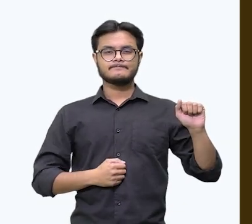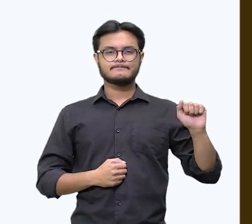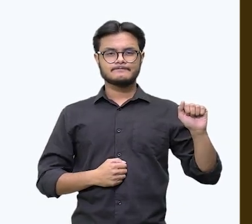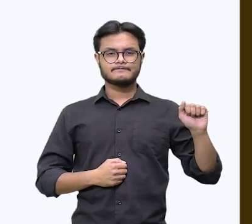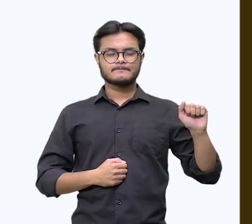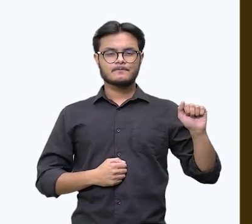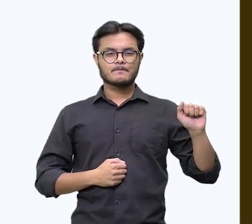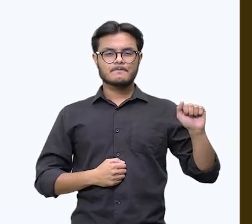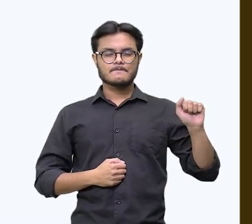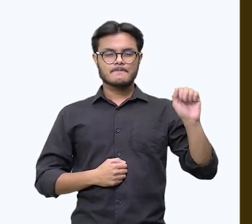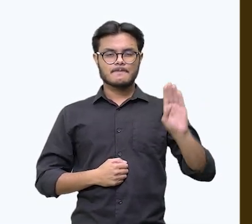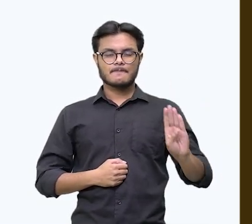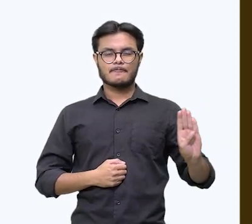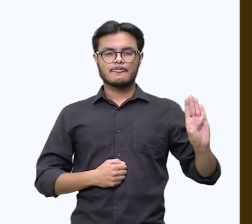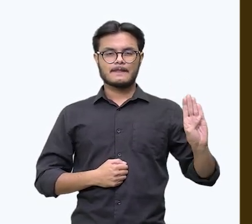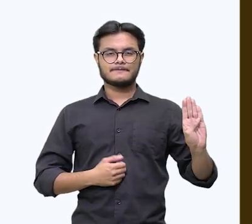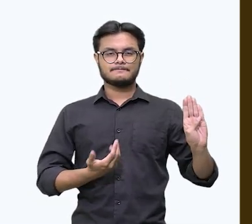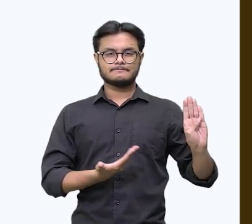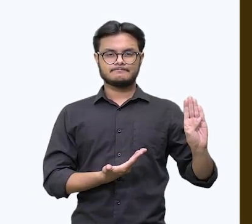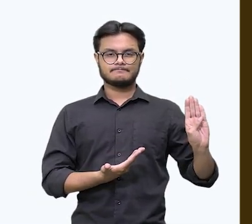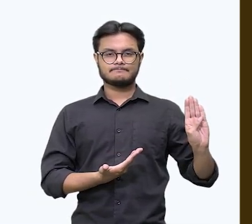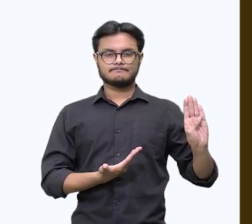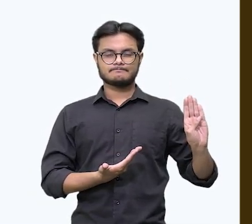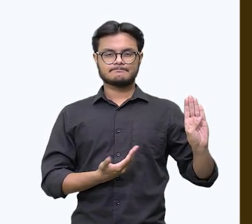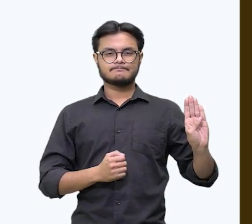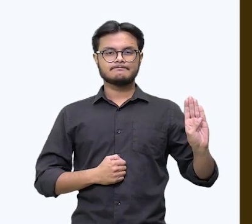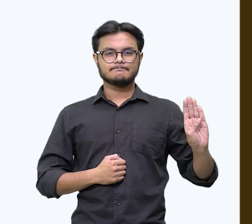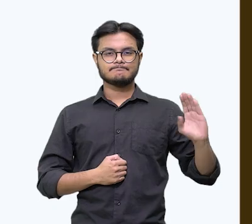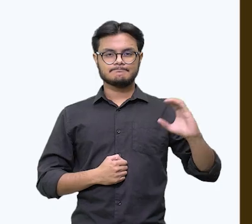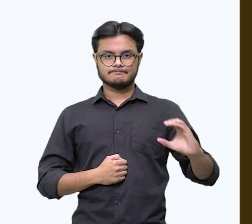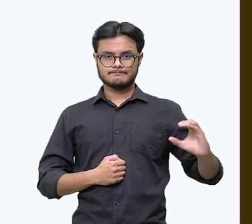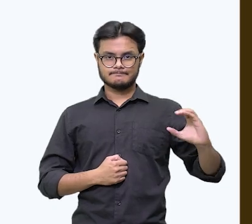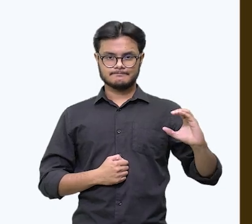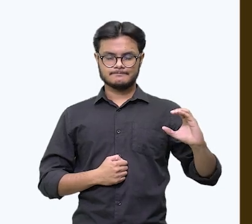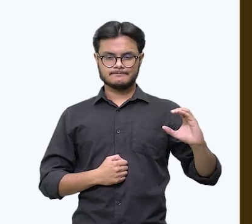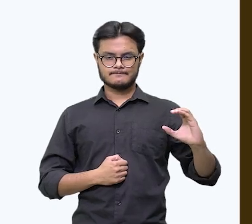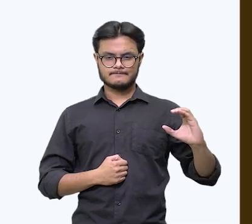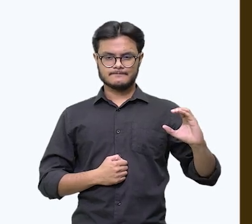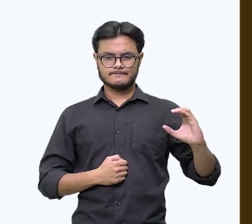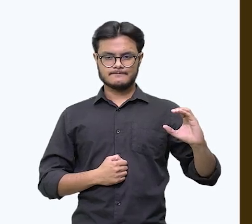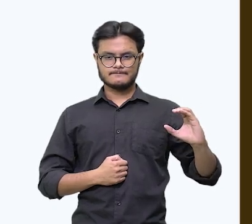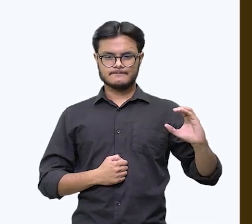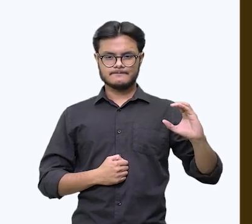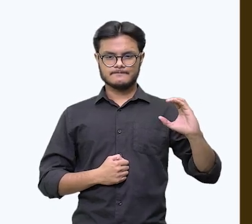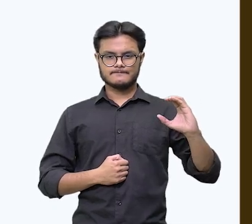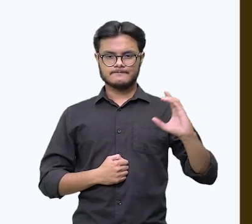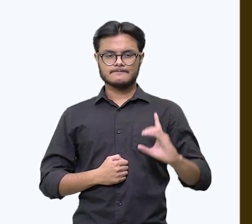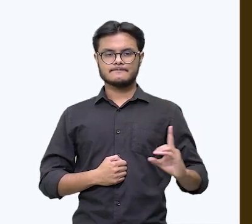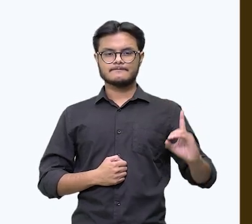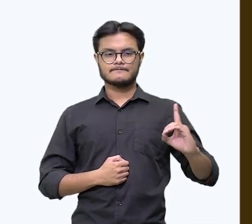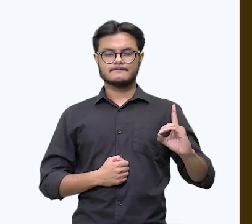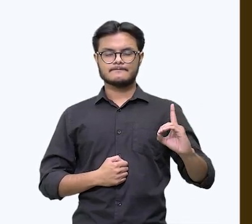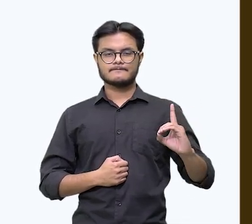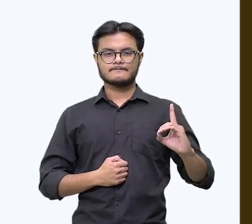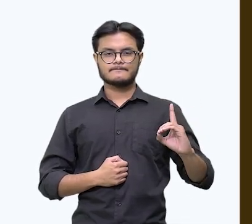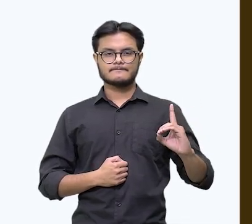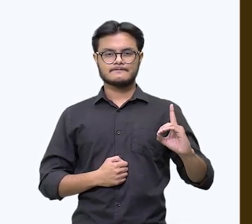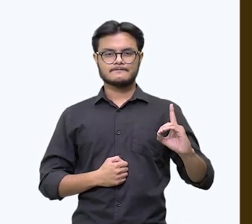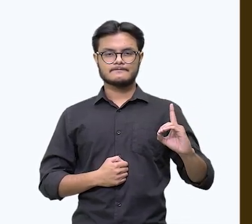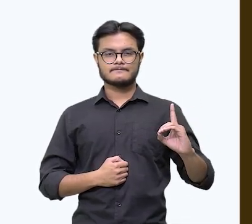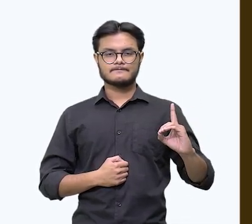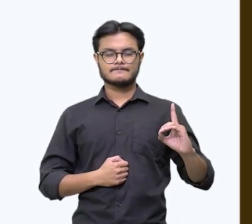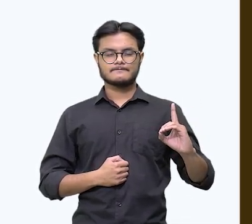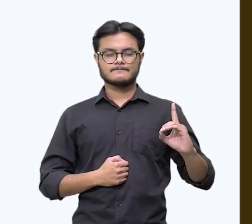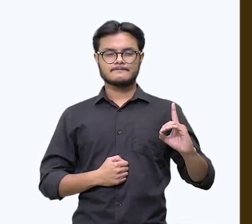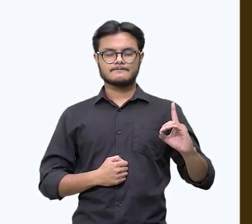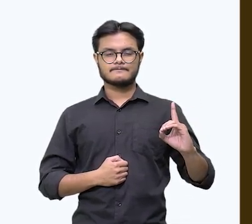5 vezes 10 a menos 4 ampere, letra B, 2 vezes 10 a menos 6 ampere, letra C, 1 vezes 10 a menos 5 ampere, letra D, 5